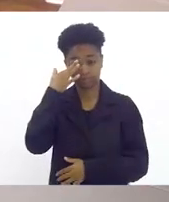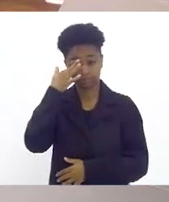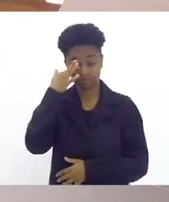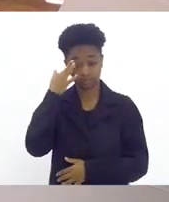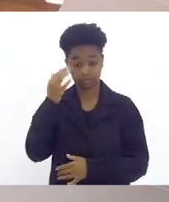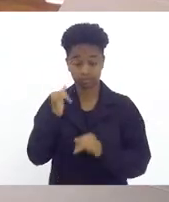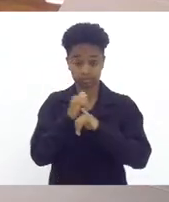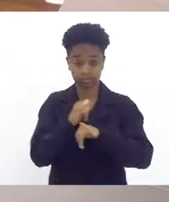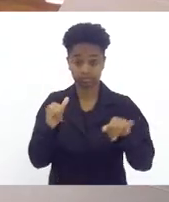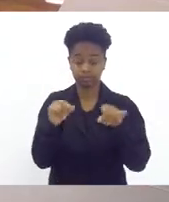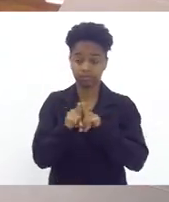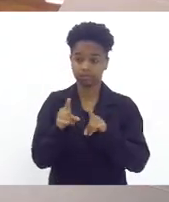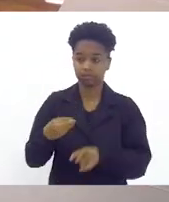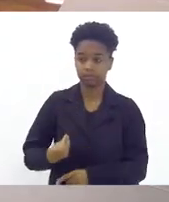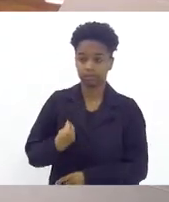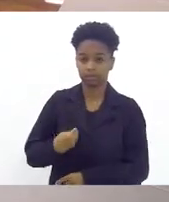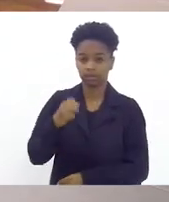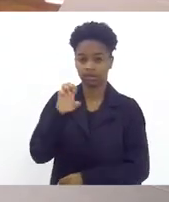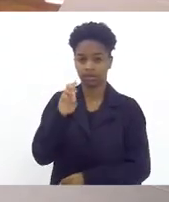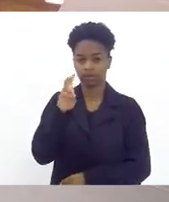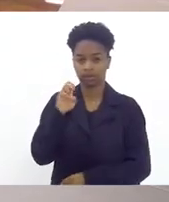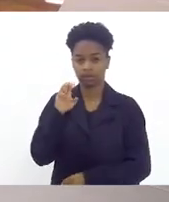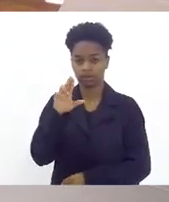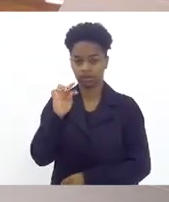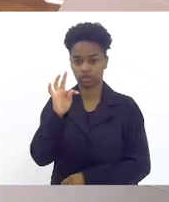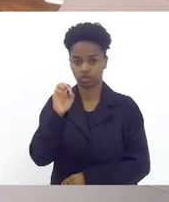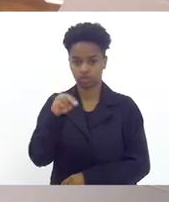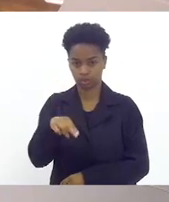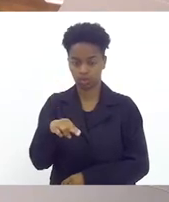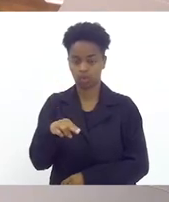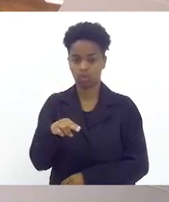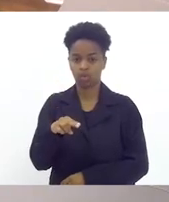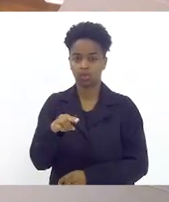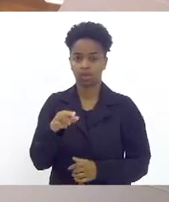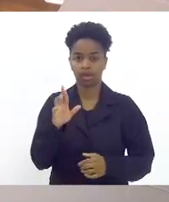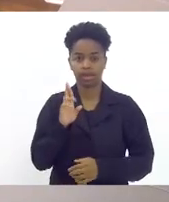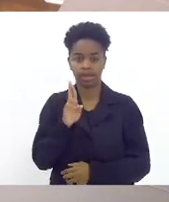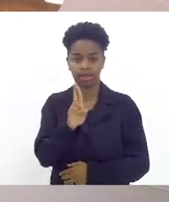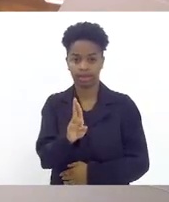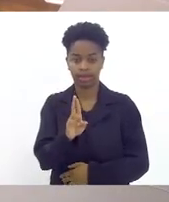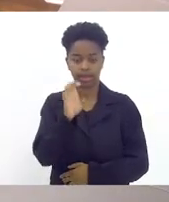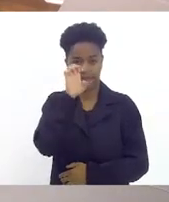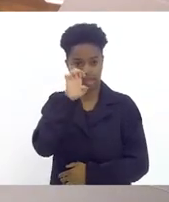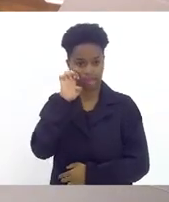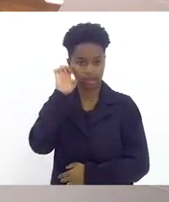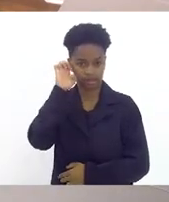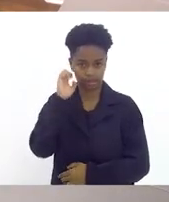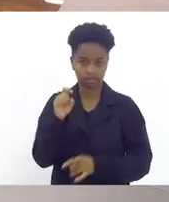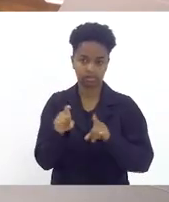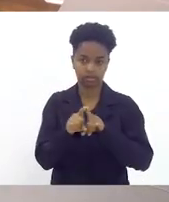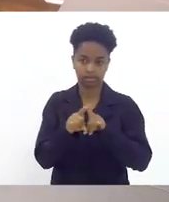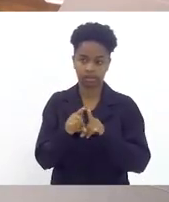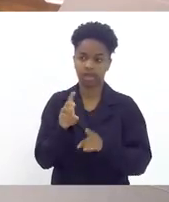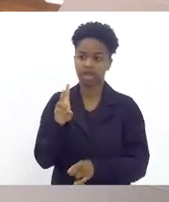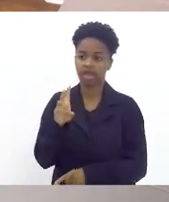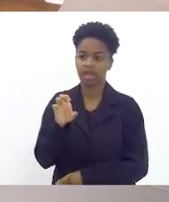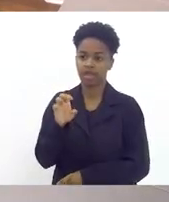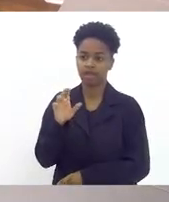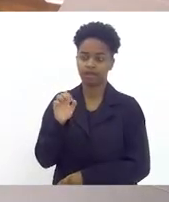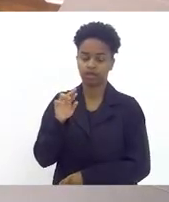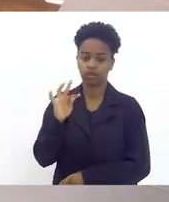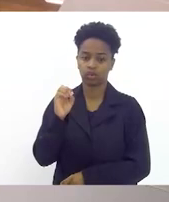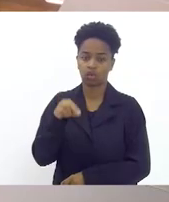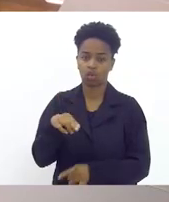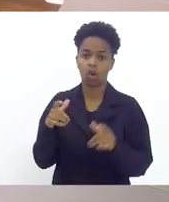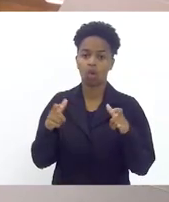anuncia também a presença do Everton Sodré que representa o mandato da deputada Érica takimoto cadê o Everton tá aí